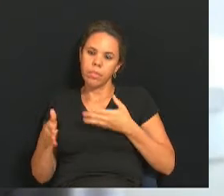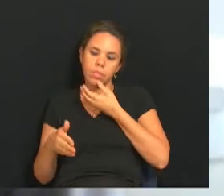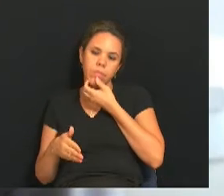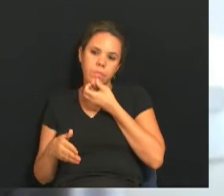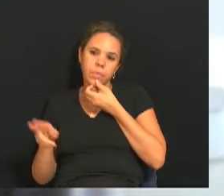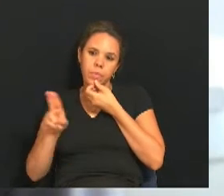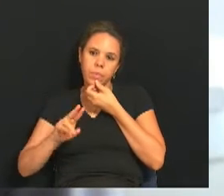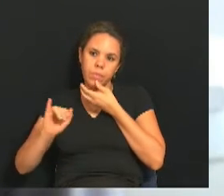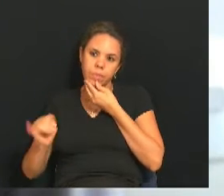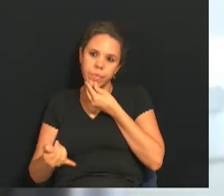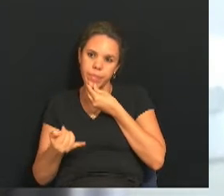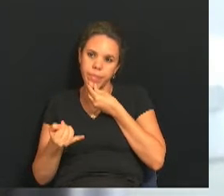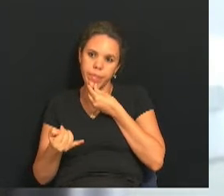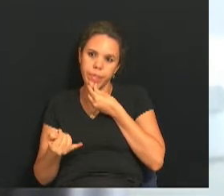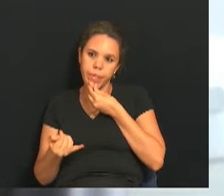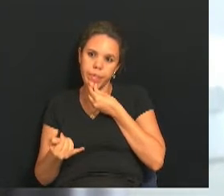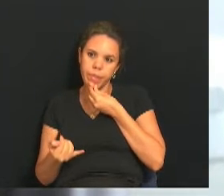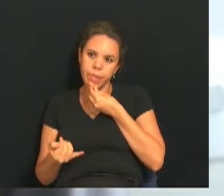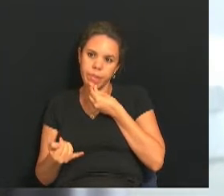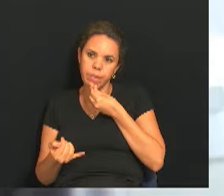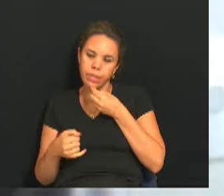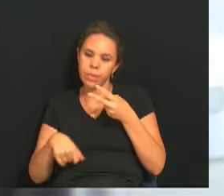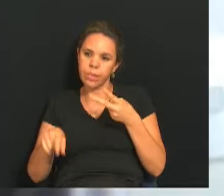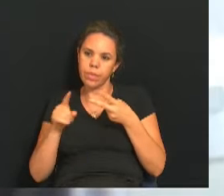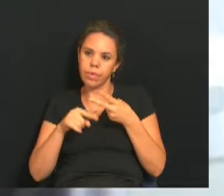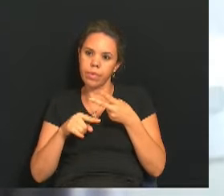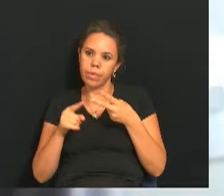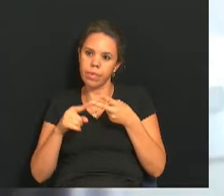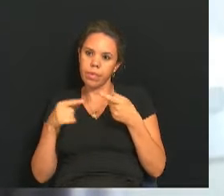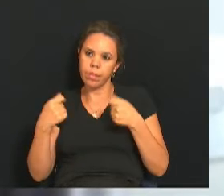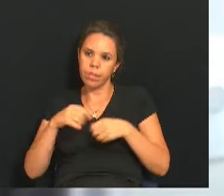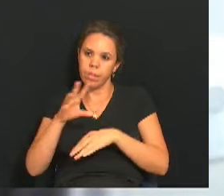utilizados para compor essa minuta. Um primeiro, a necessidade de